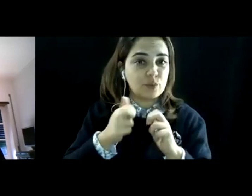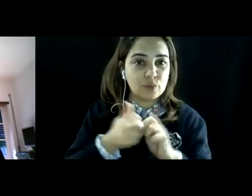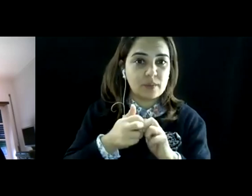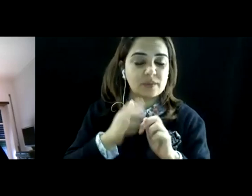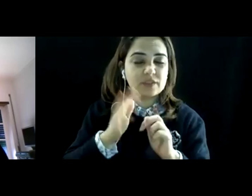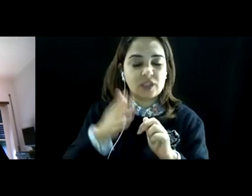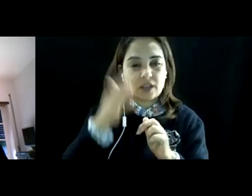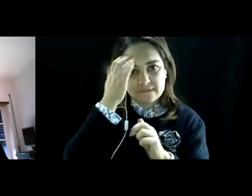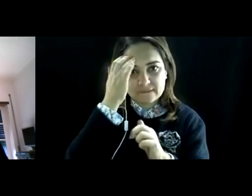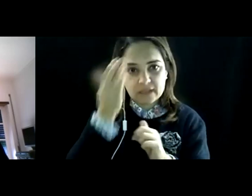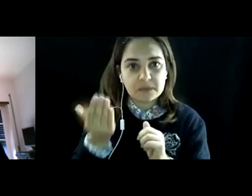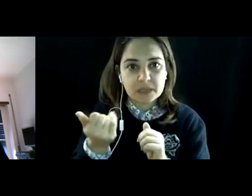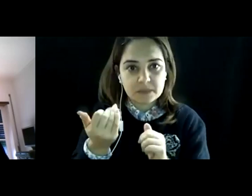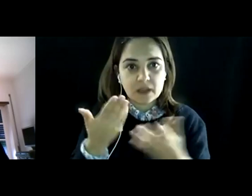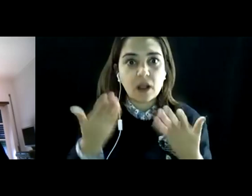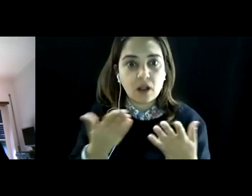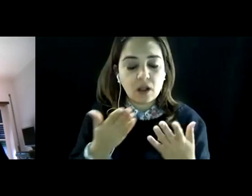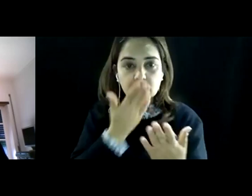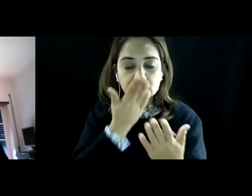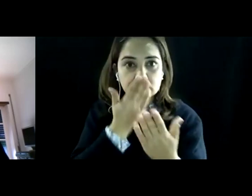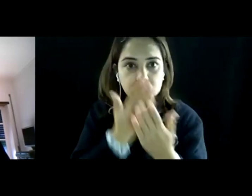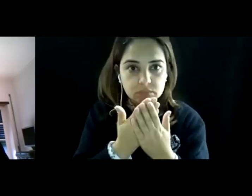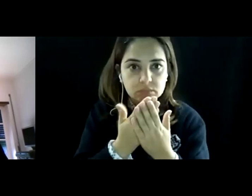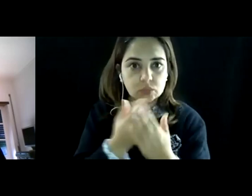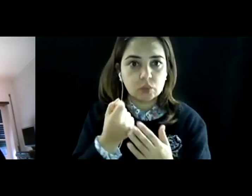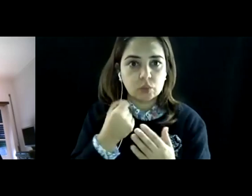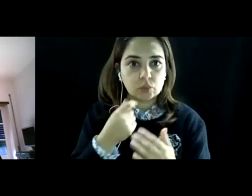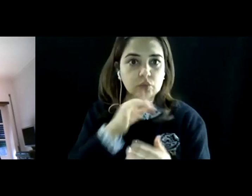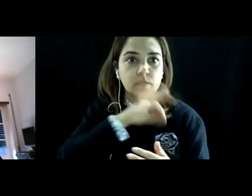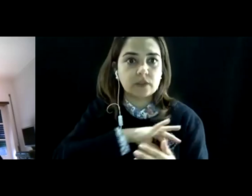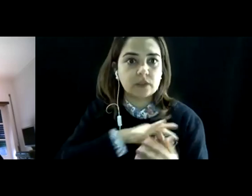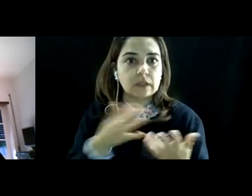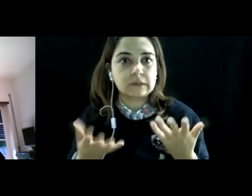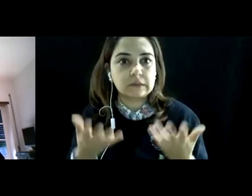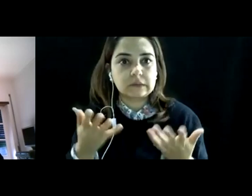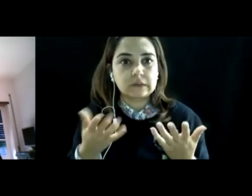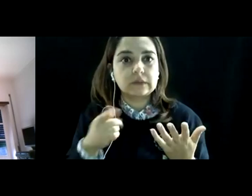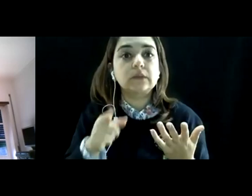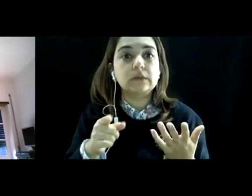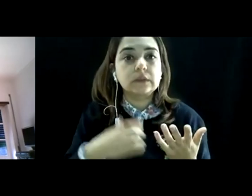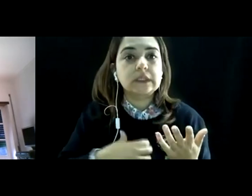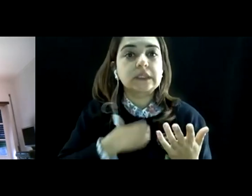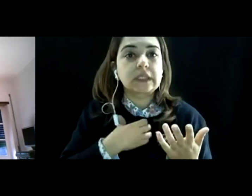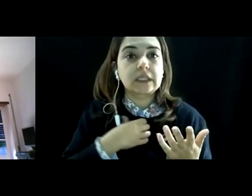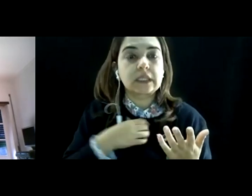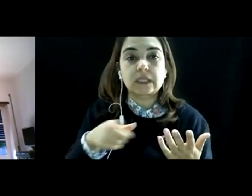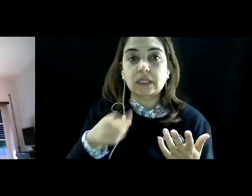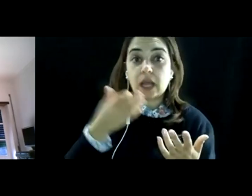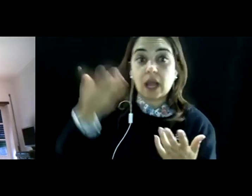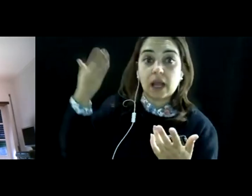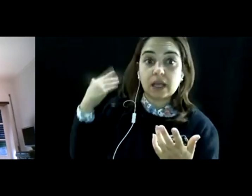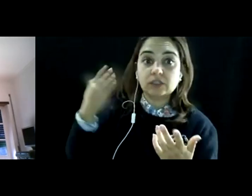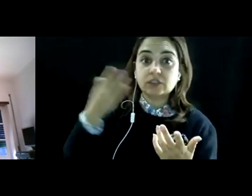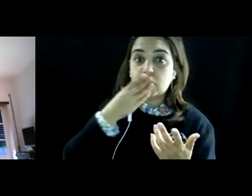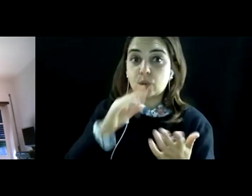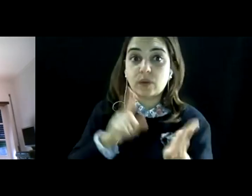que é desafiante, o que é que nós vamos ter aqui? Nós temos quase sempre uma pessoa explosiva, não é? Alunos que já tinham lacunas